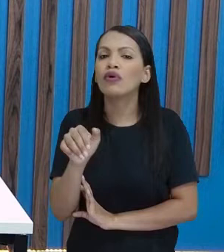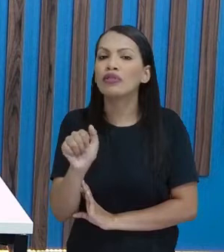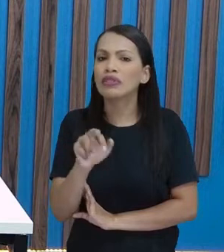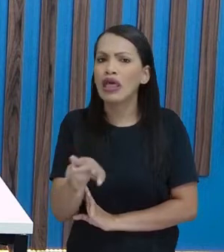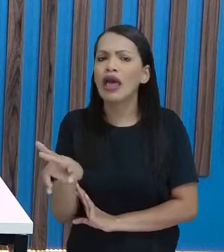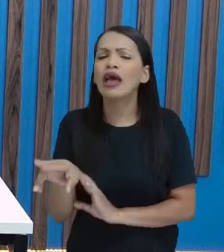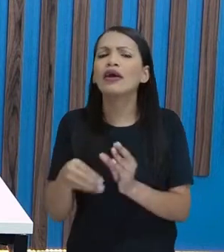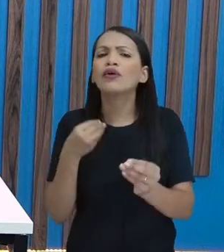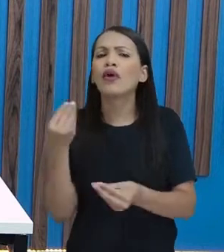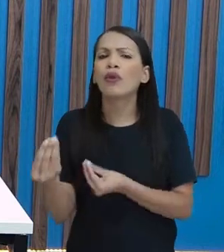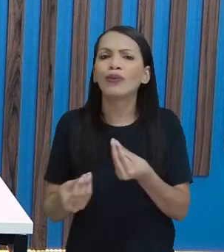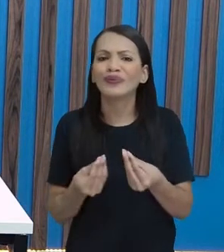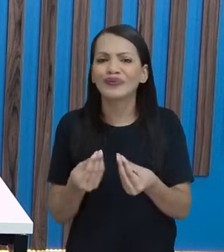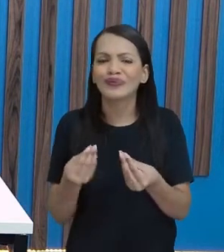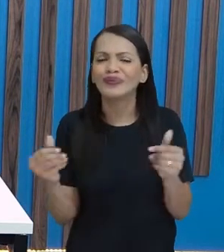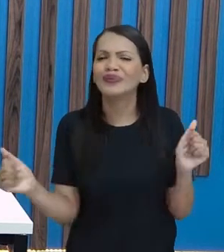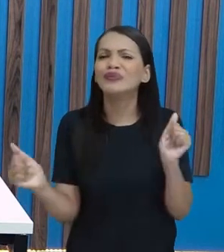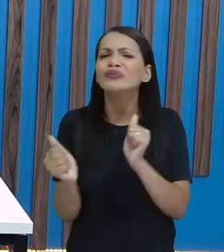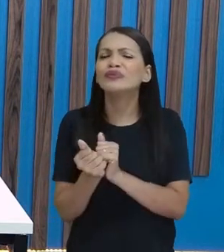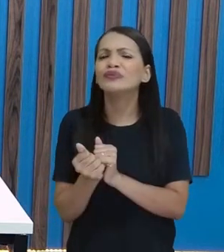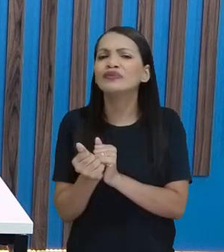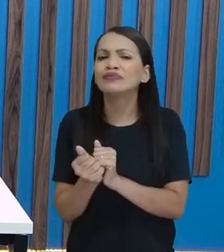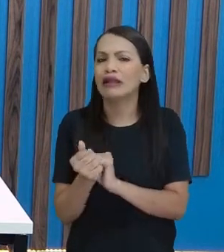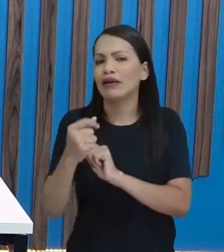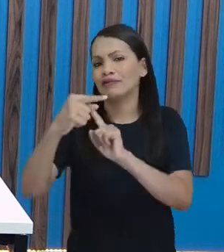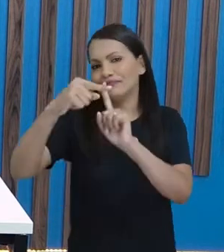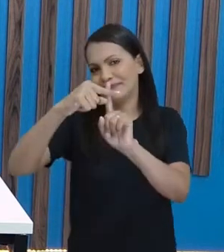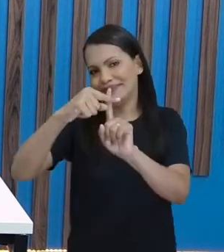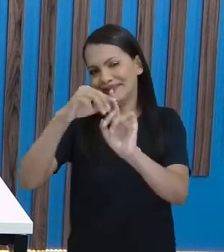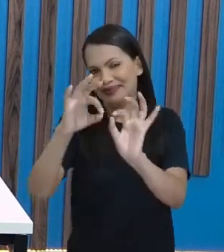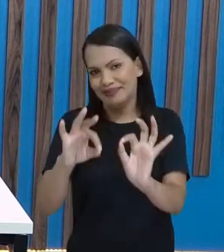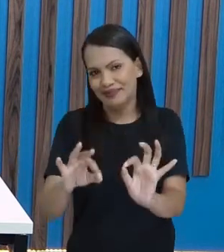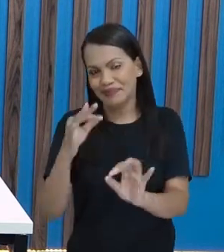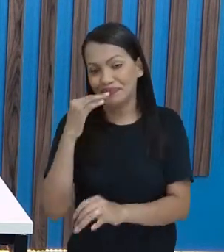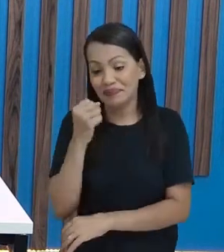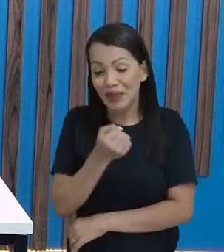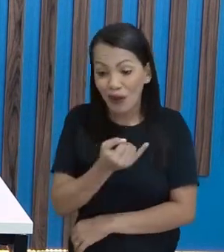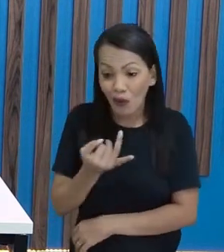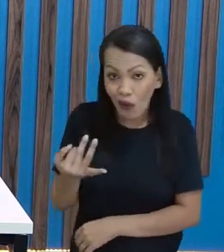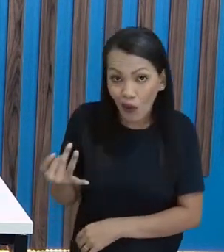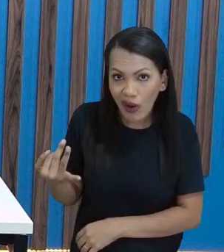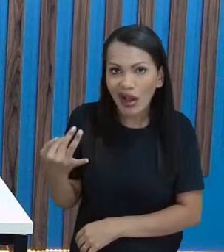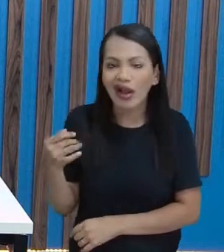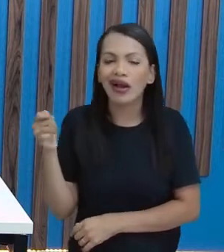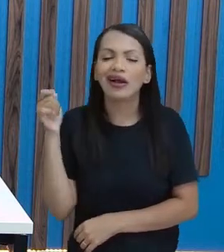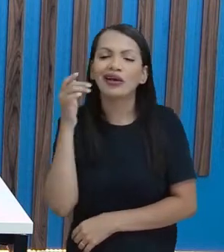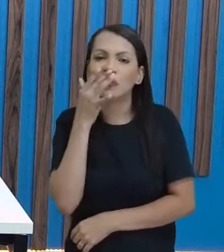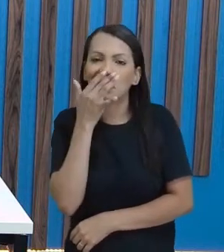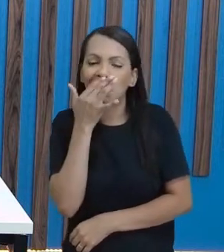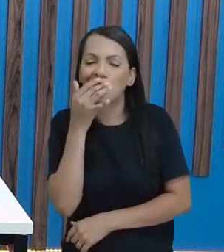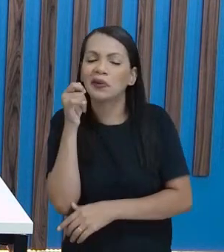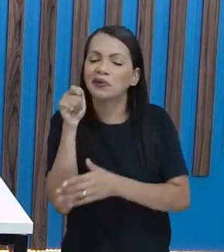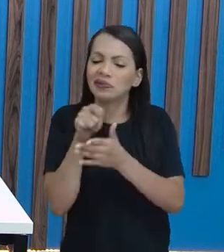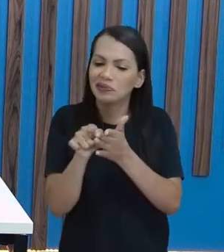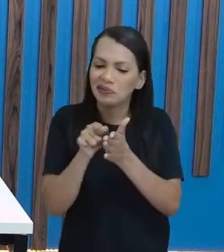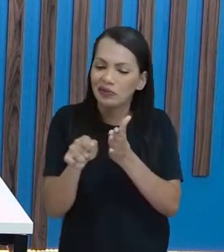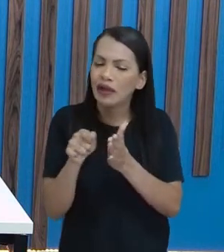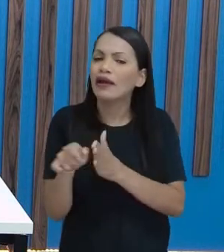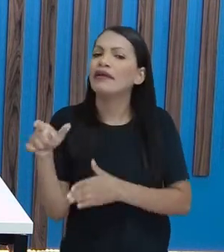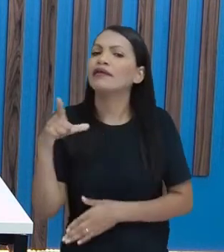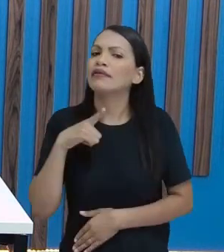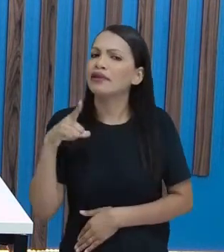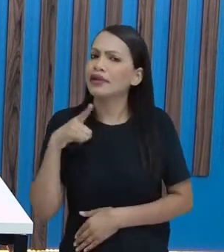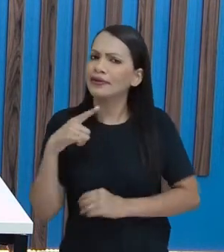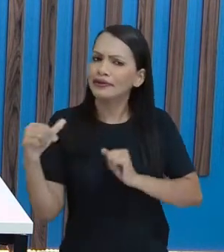descobrir o total, né? E aí, qual vai ser o total? Quantos giz de cera eles possuem juntos, juntando